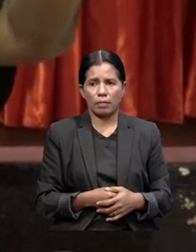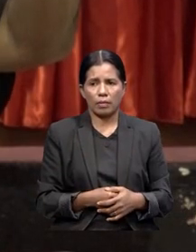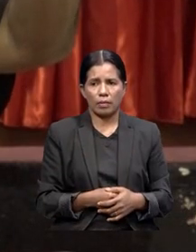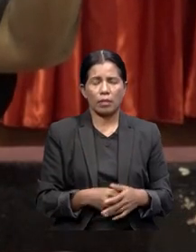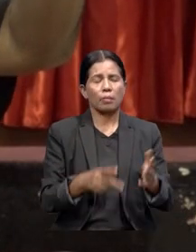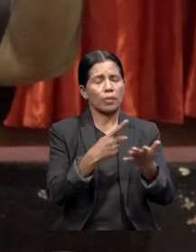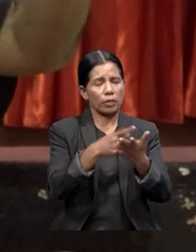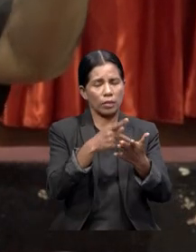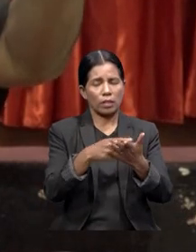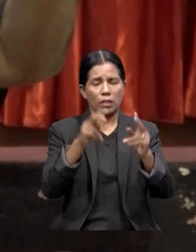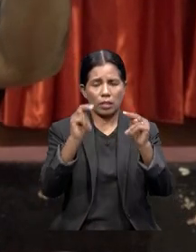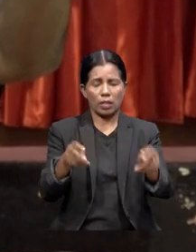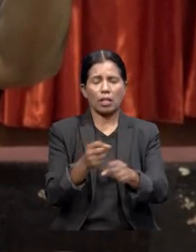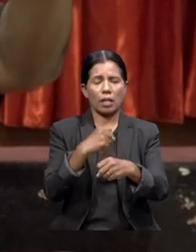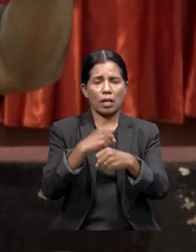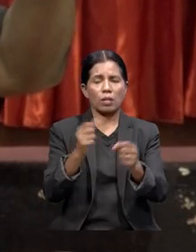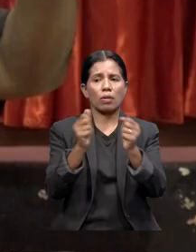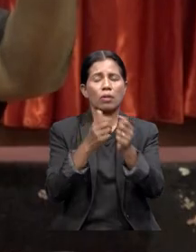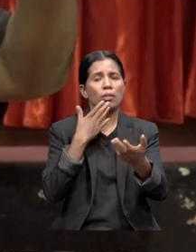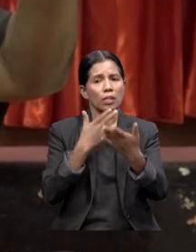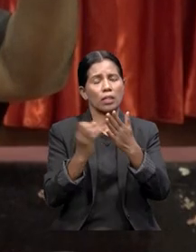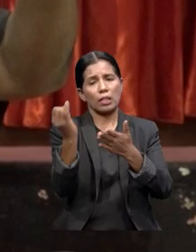Projeto ne tem que halo ho kualidade ona, desenho.